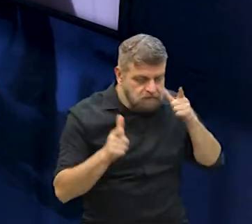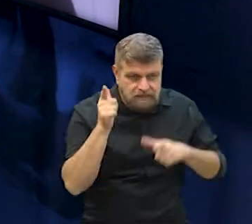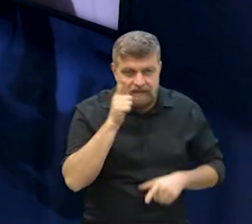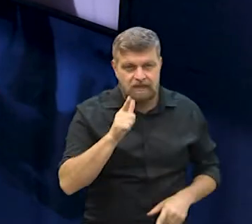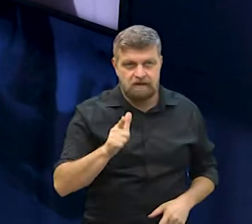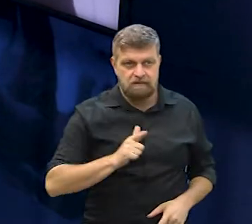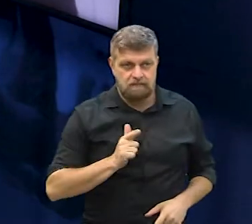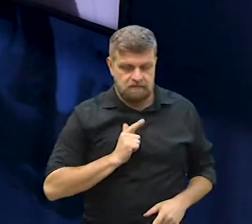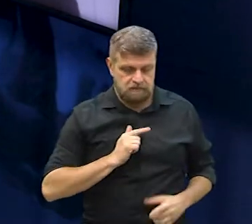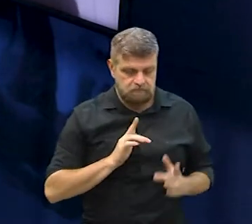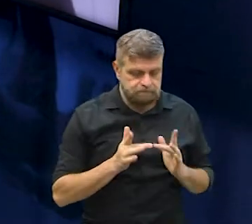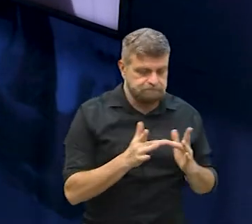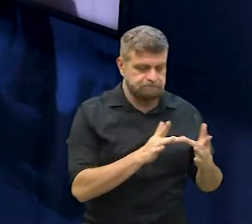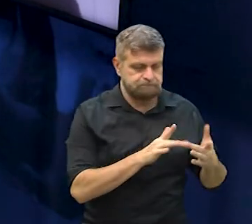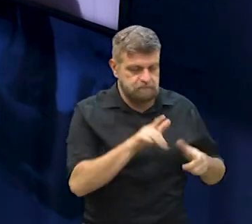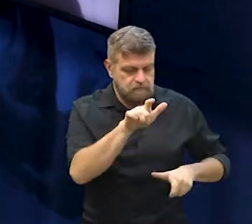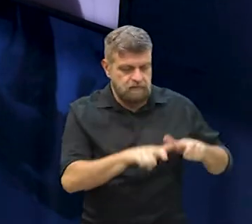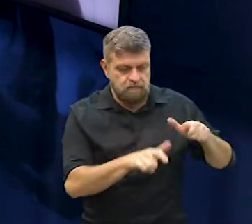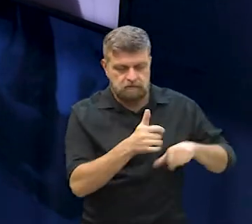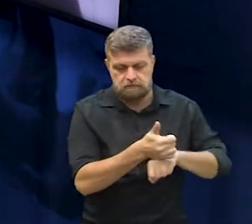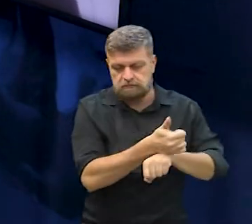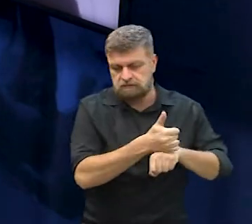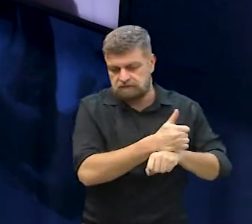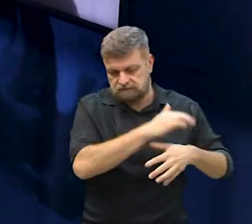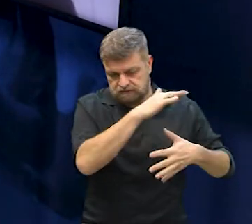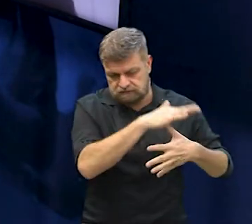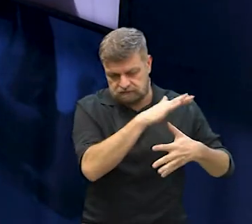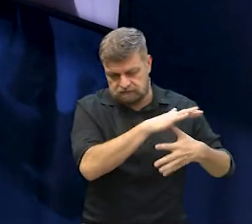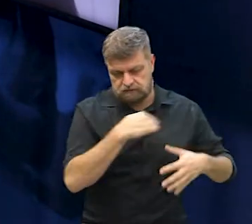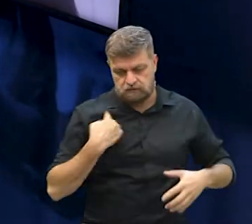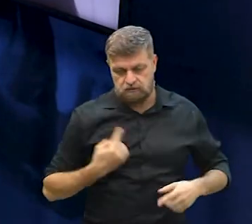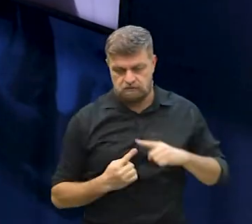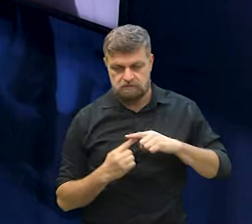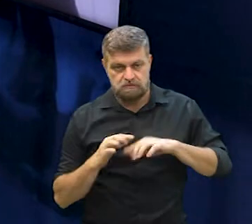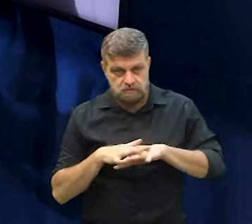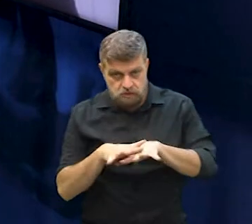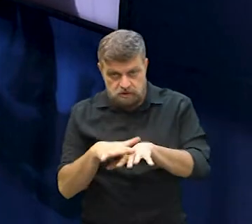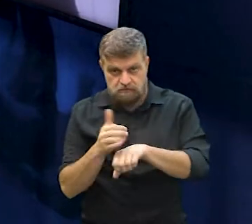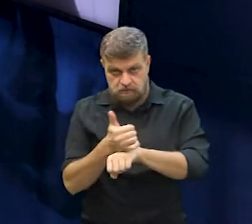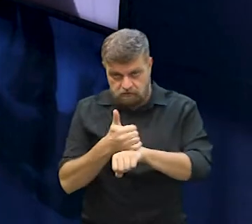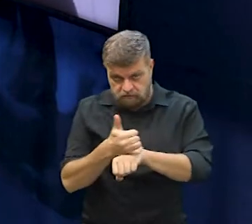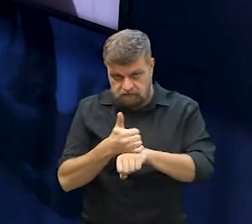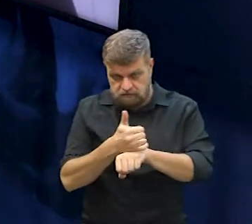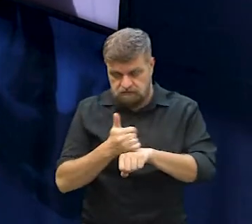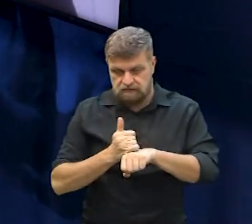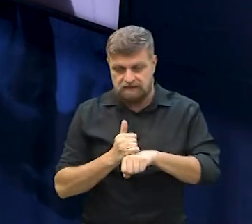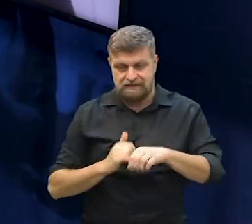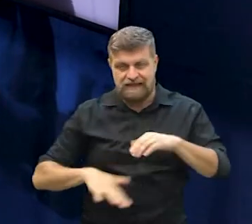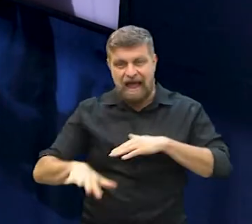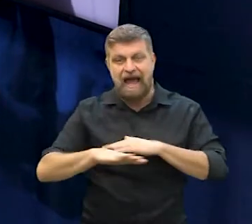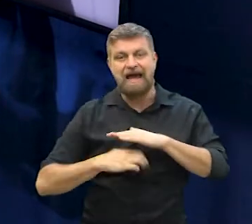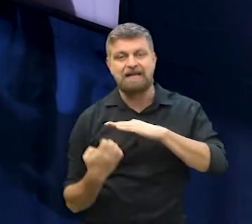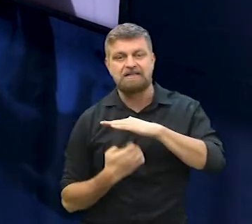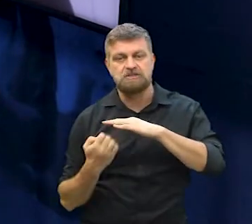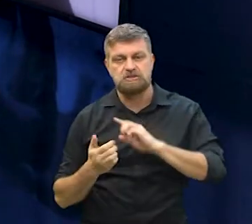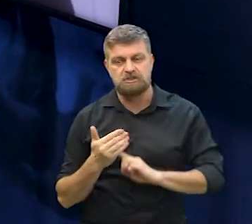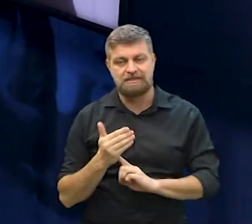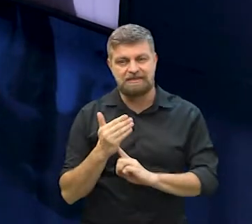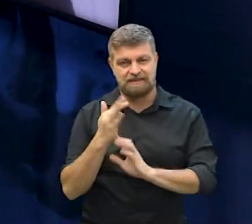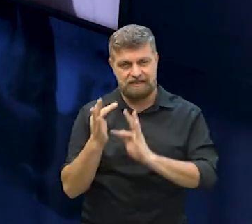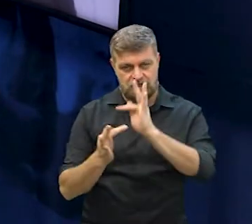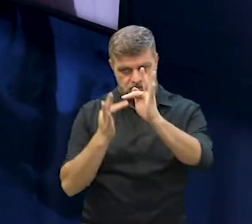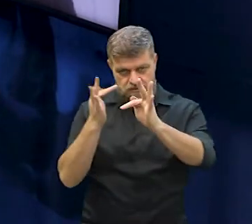ter grandes mentes e contratar pessoas incríveis para formar o nosso time de tecnologia,